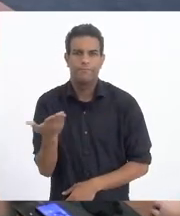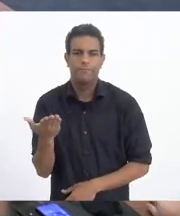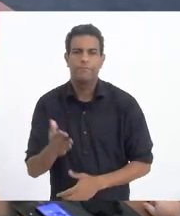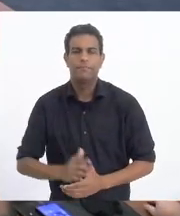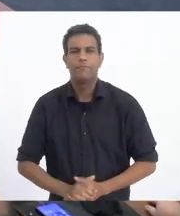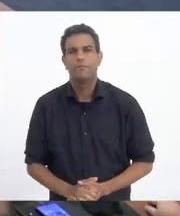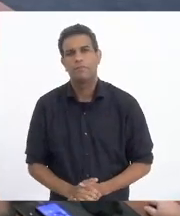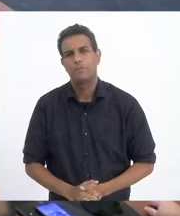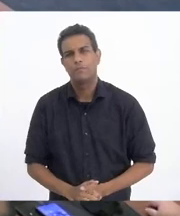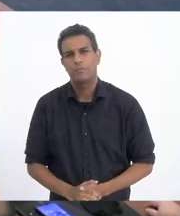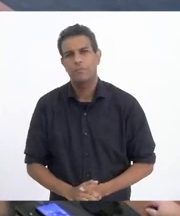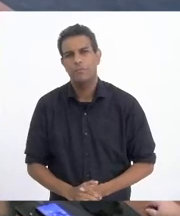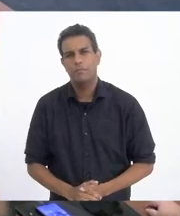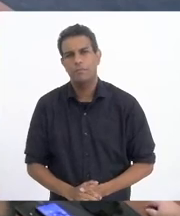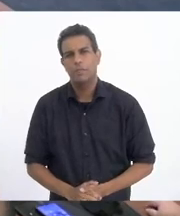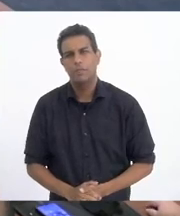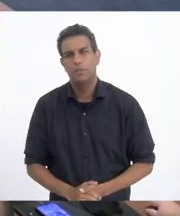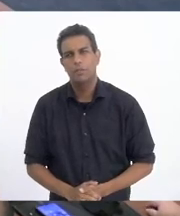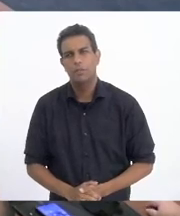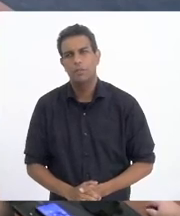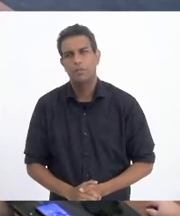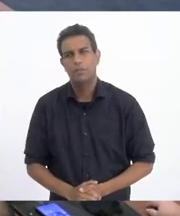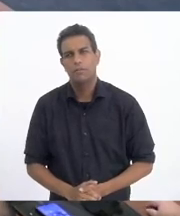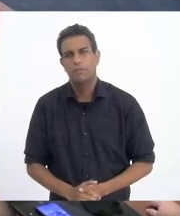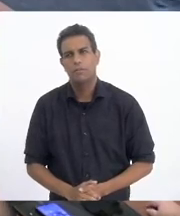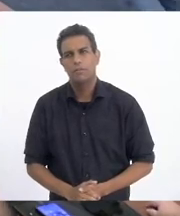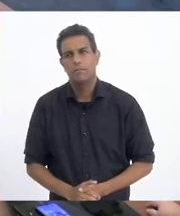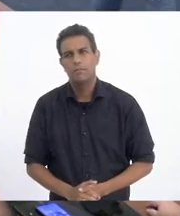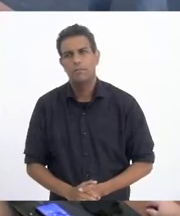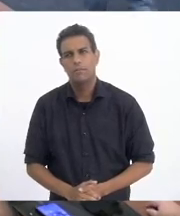Que foi, anunciou que vai ser papai de novo.